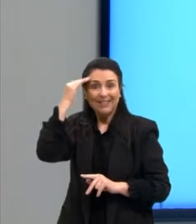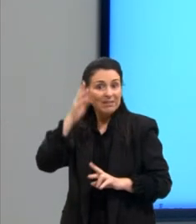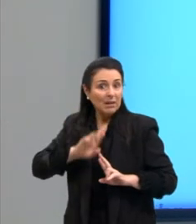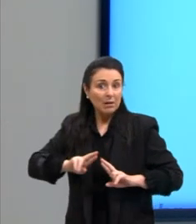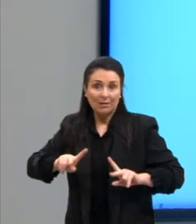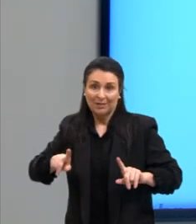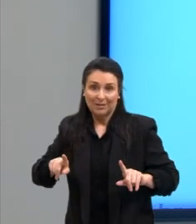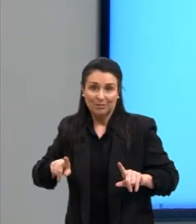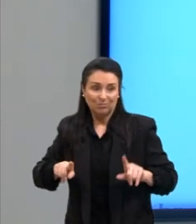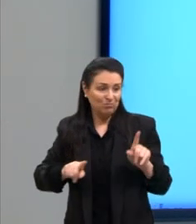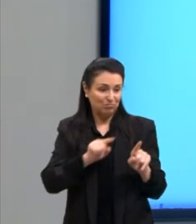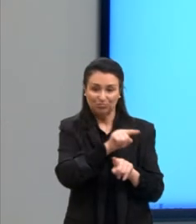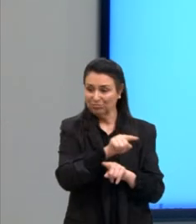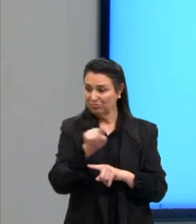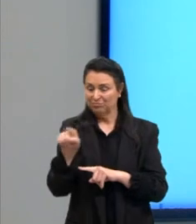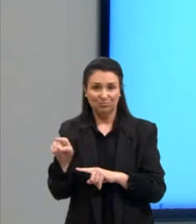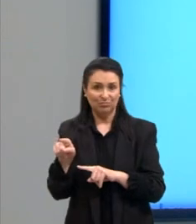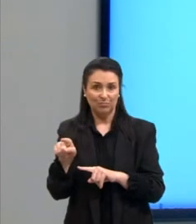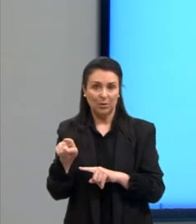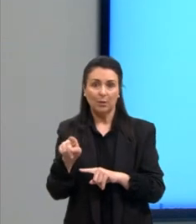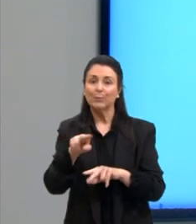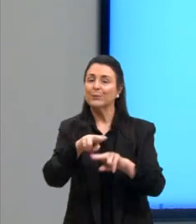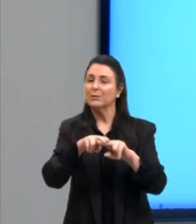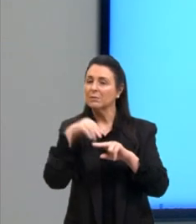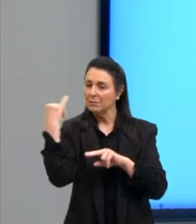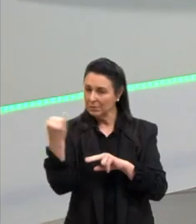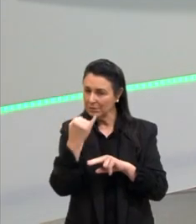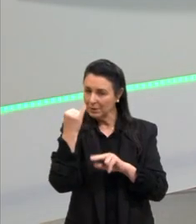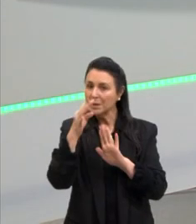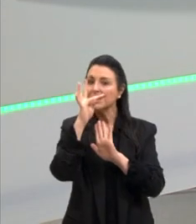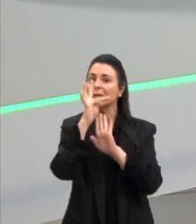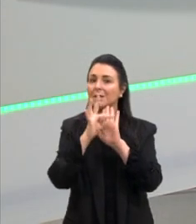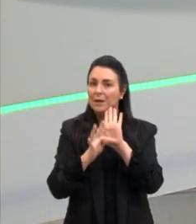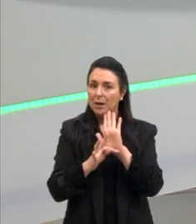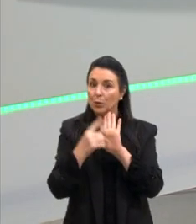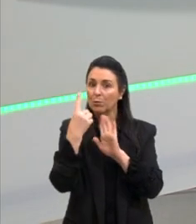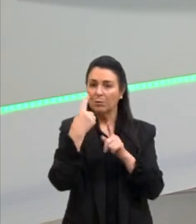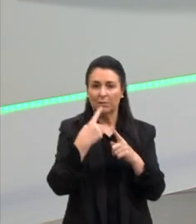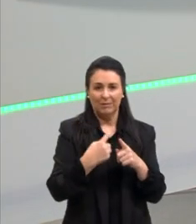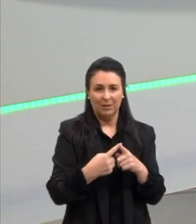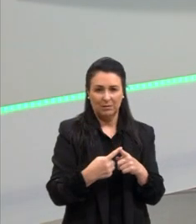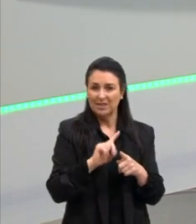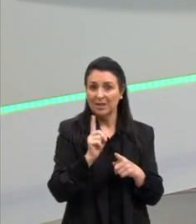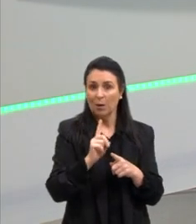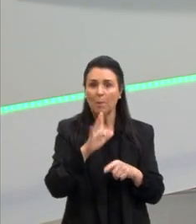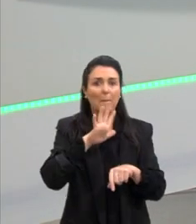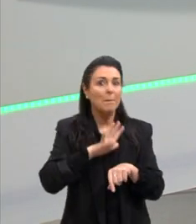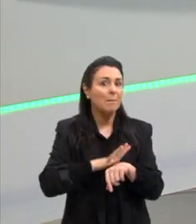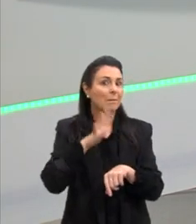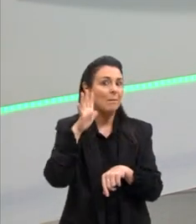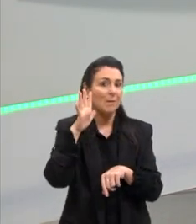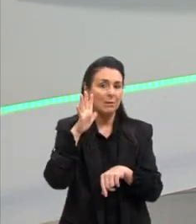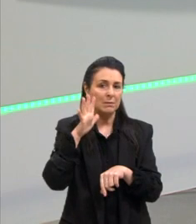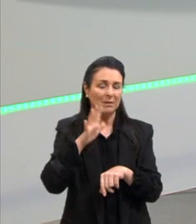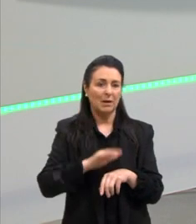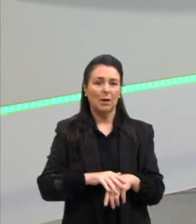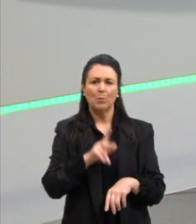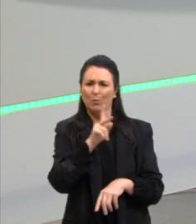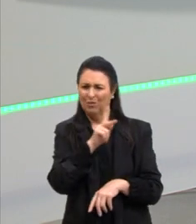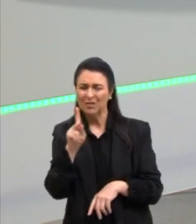então por isso a importância da gente leu o texto não apenas uma vez professora eu não acredito